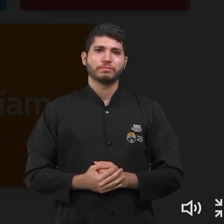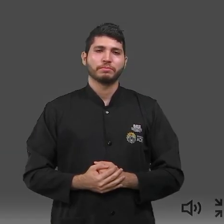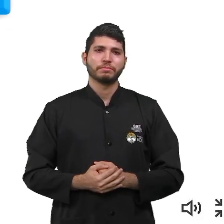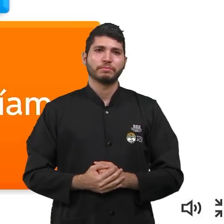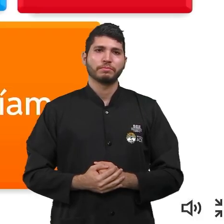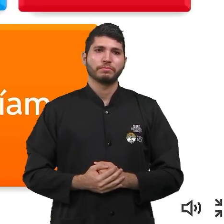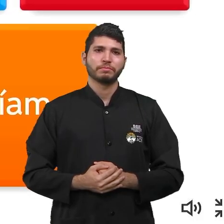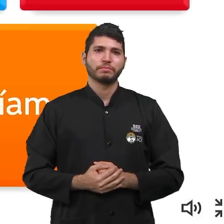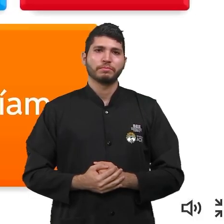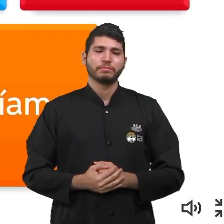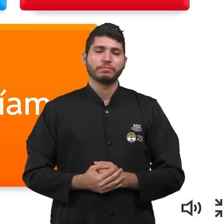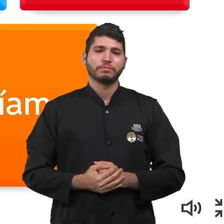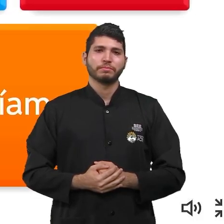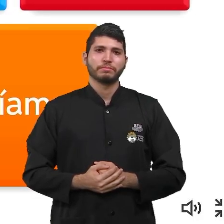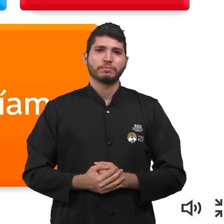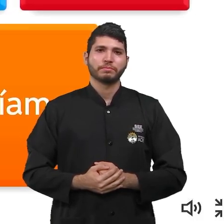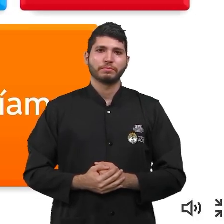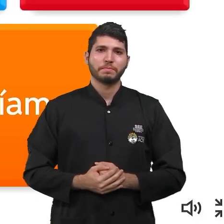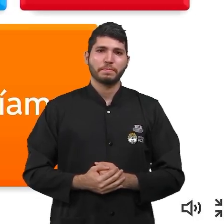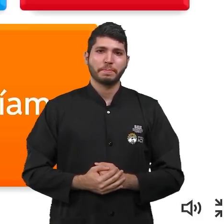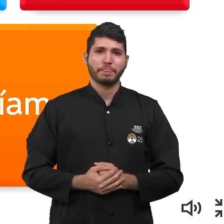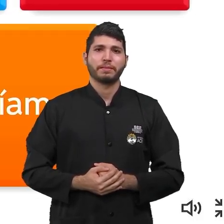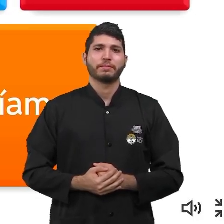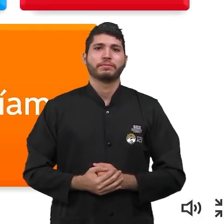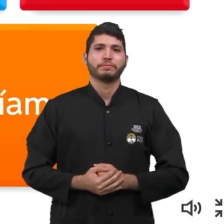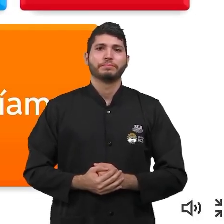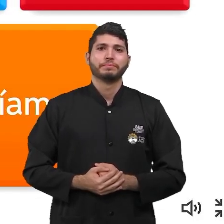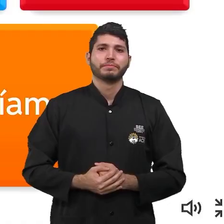E começar aqui. Aí.